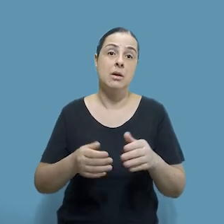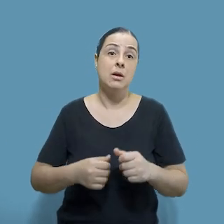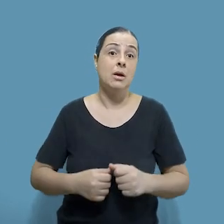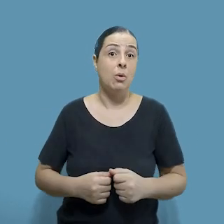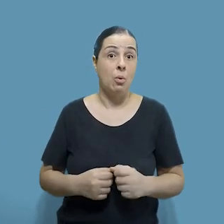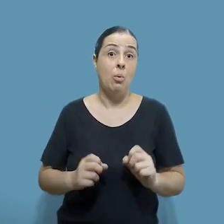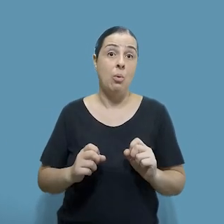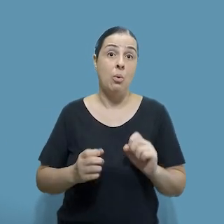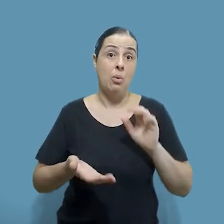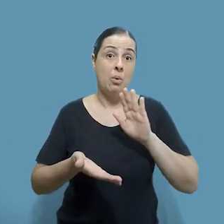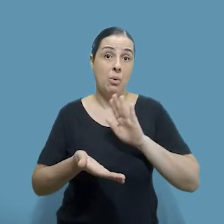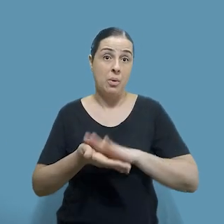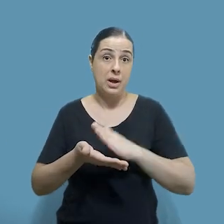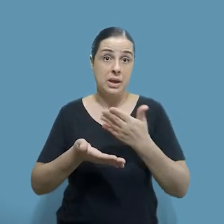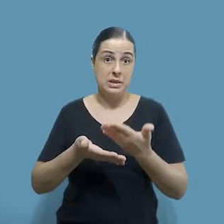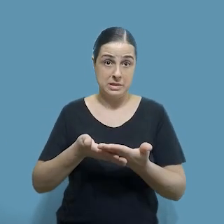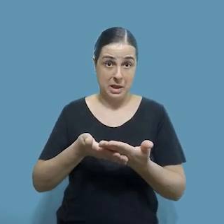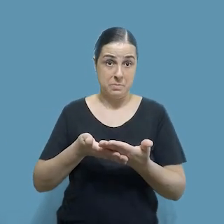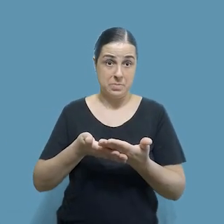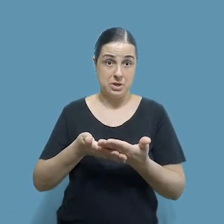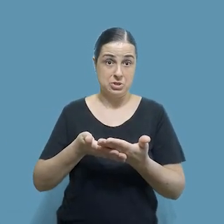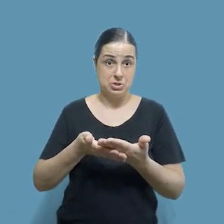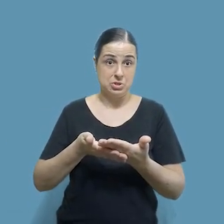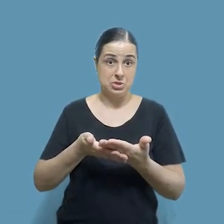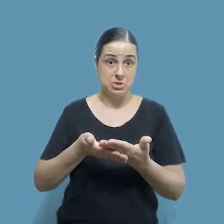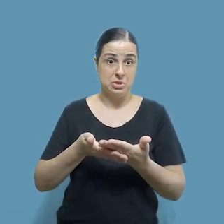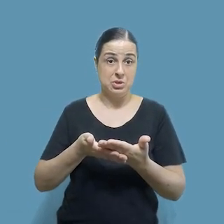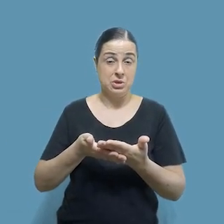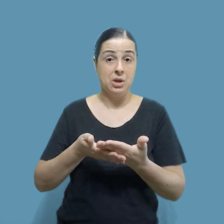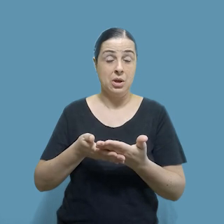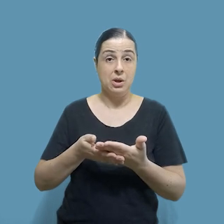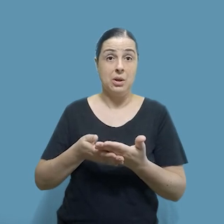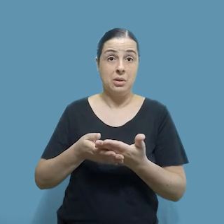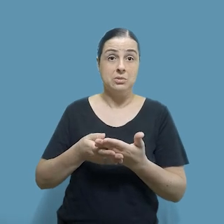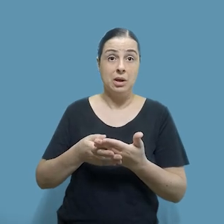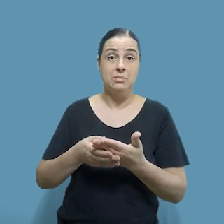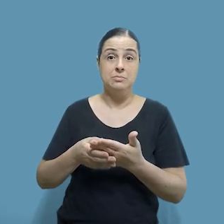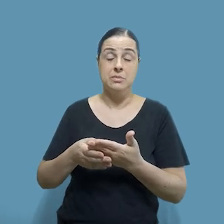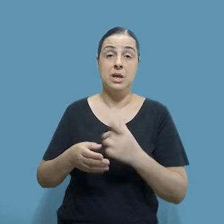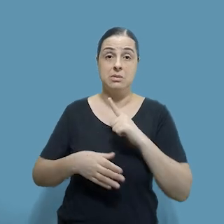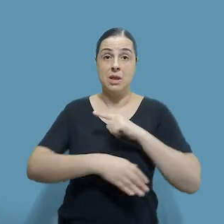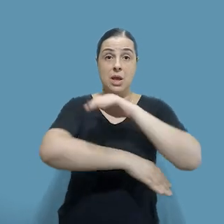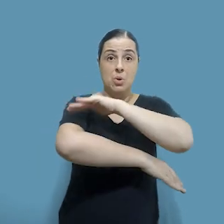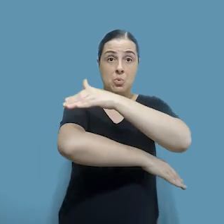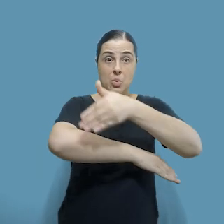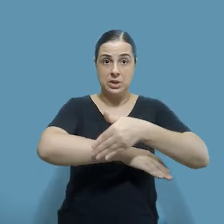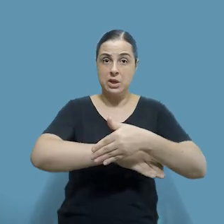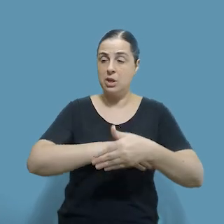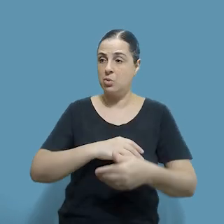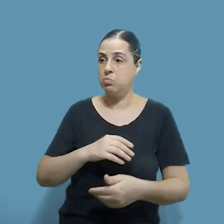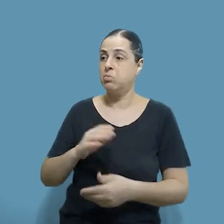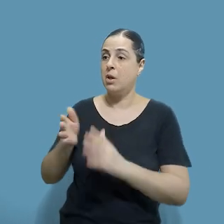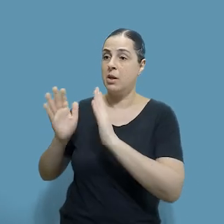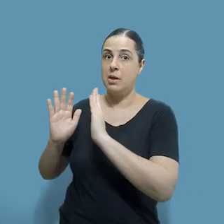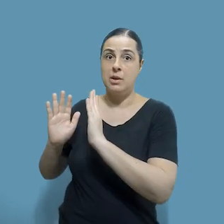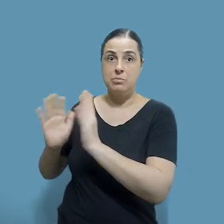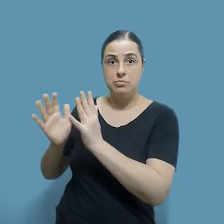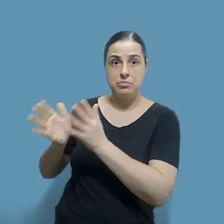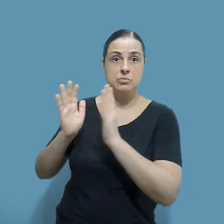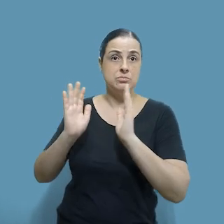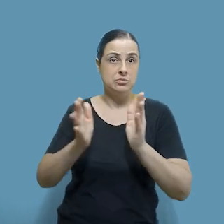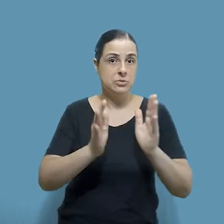na estação, 6, sabe, cada uma é um quarteirão de distância da outra. Uma tem elevador, você chega lá, elevador